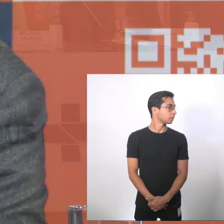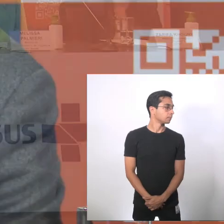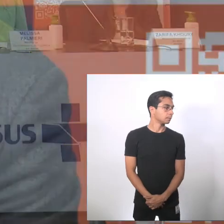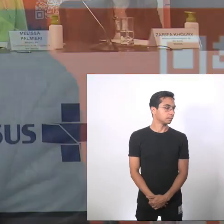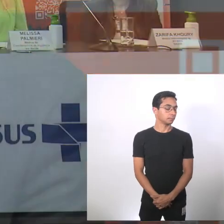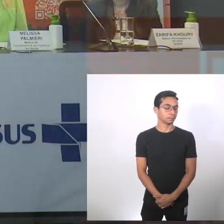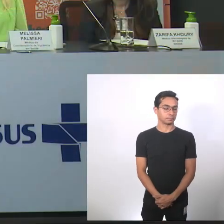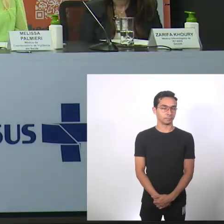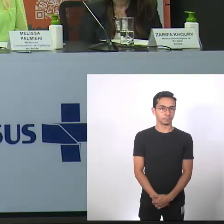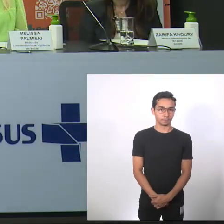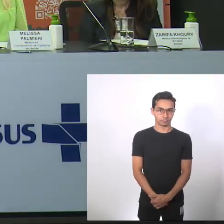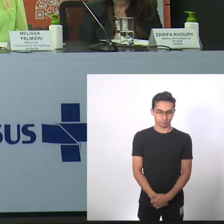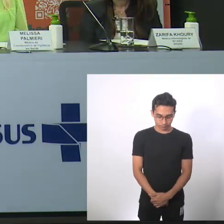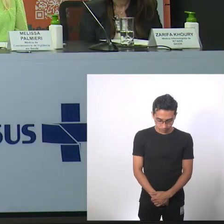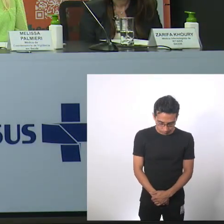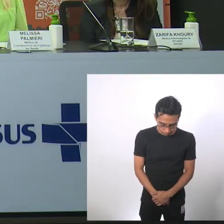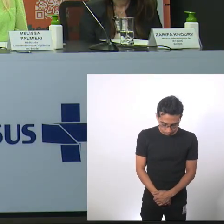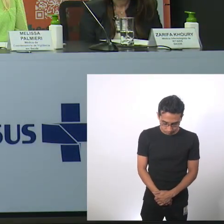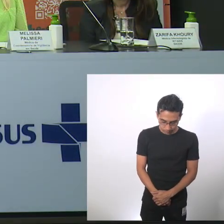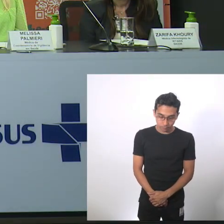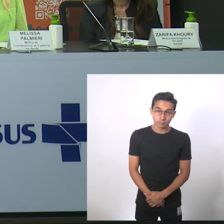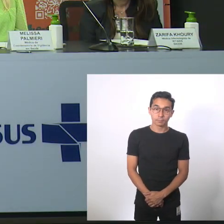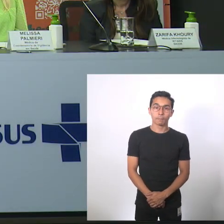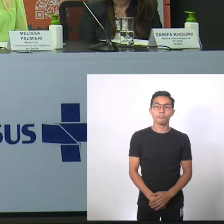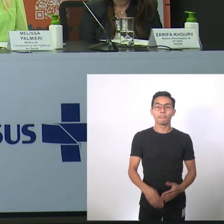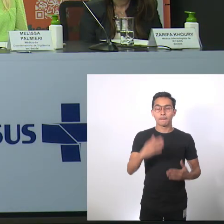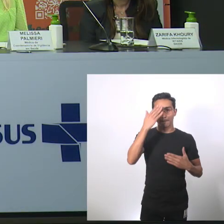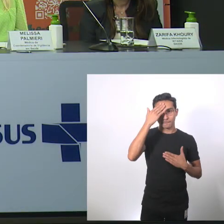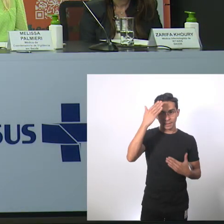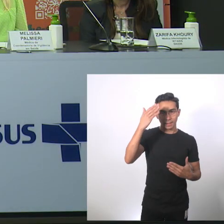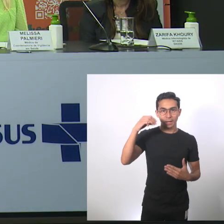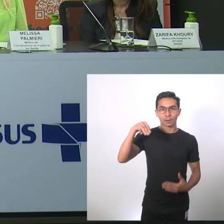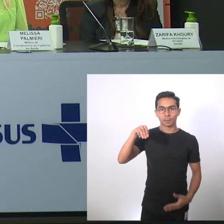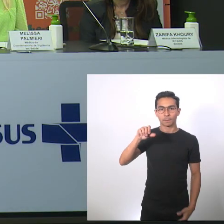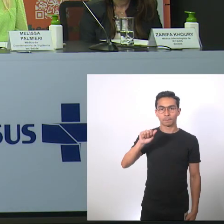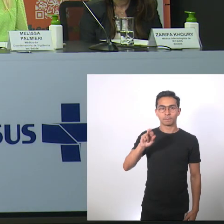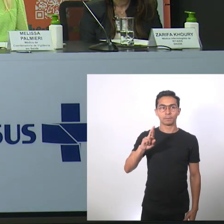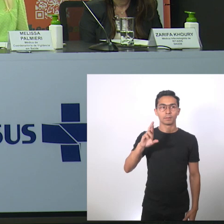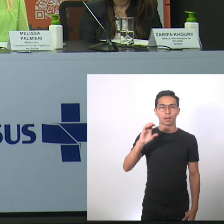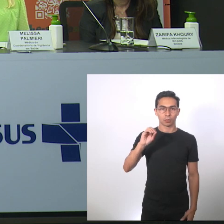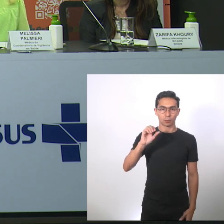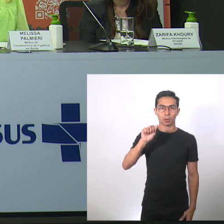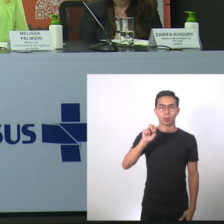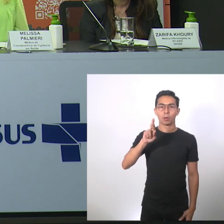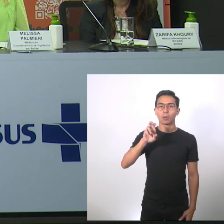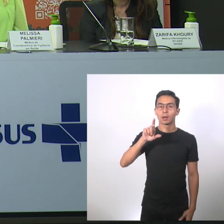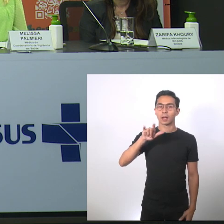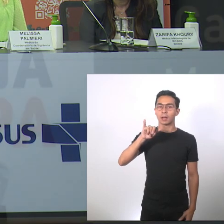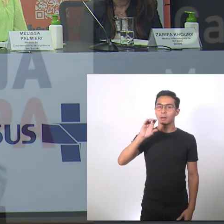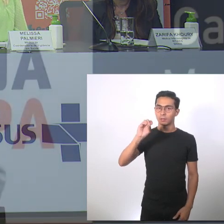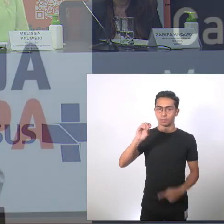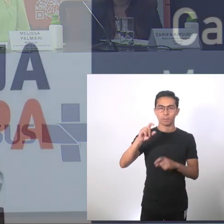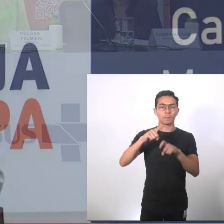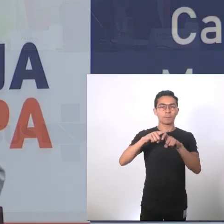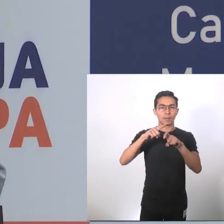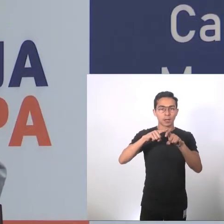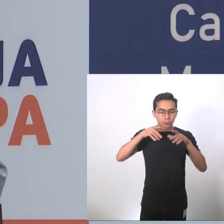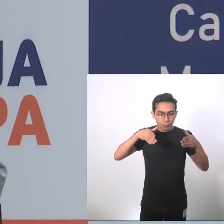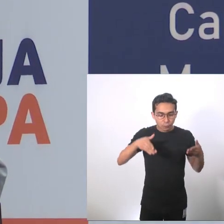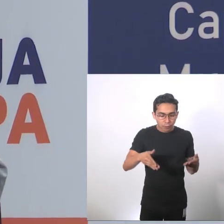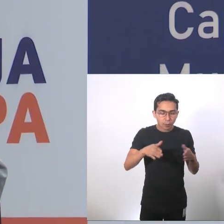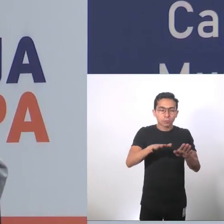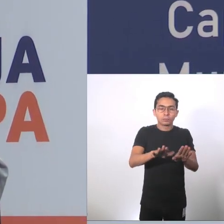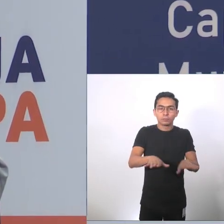Nós agradecemos ao Dr. Marco Aurélio Safadi, que é médico pediatra e diretor do